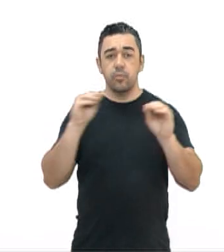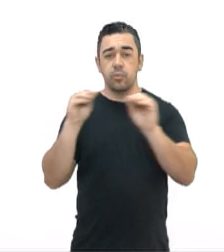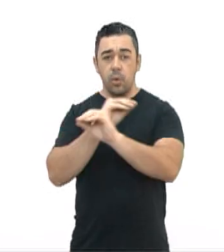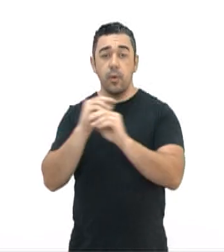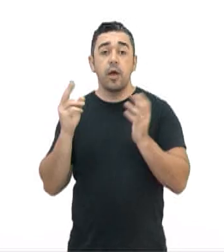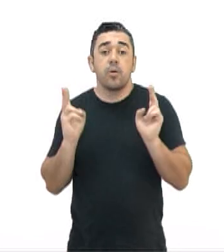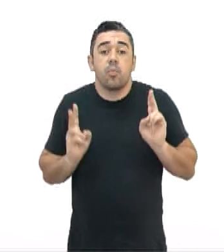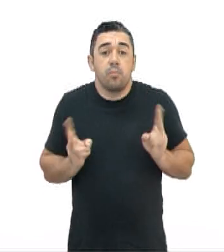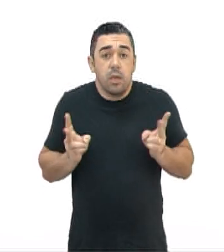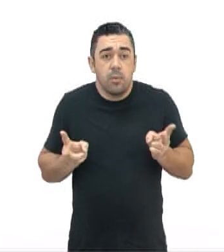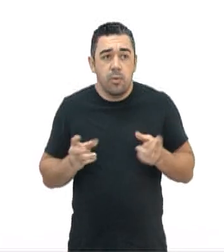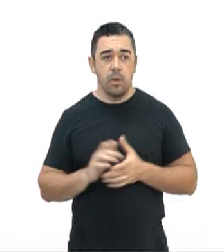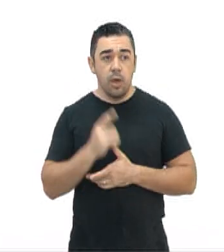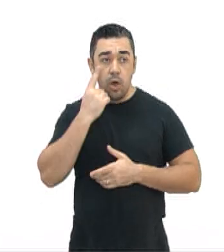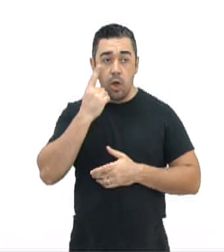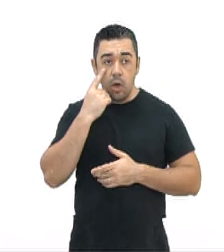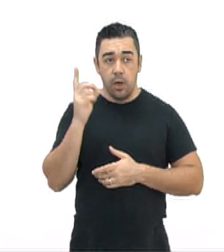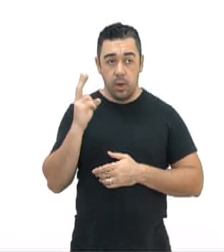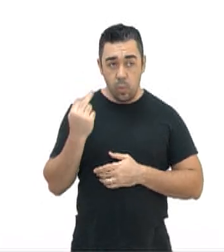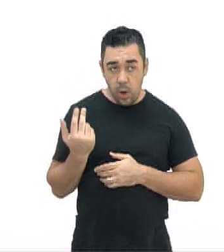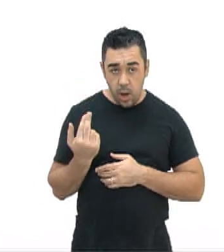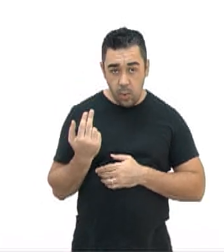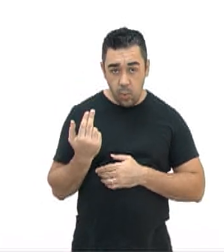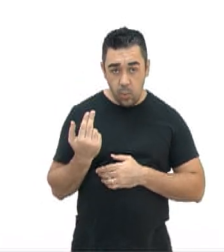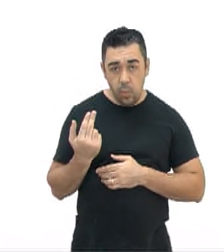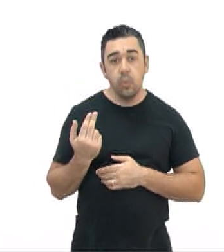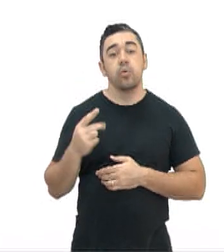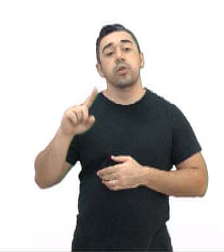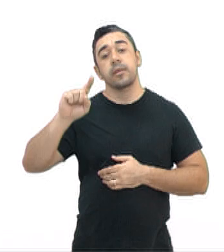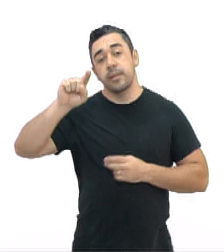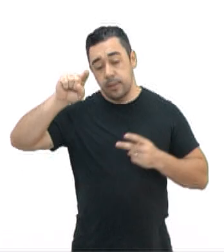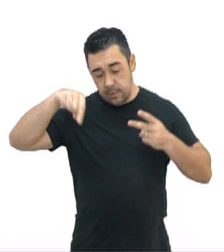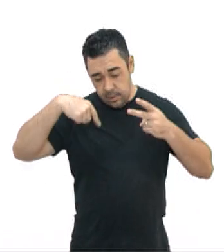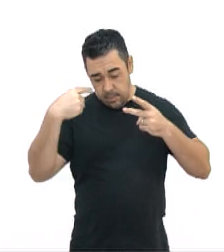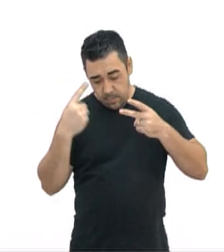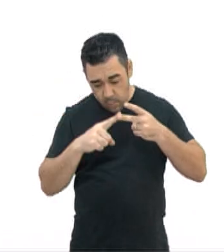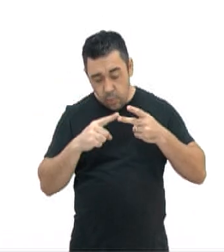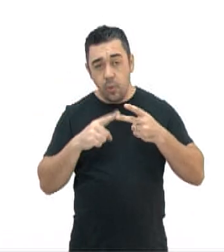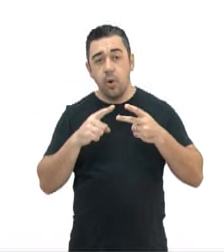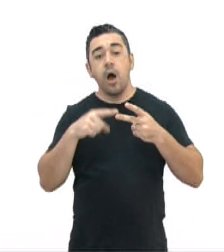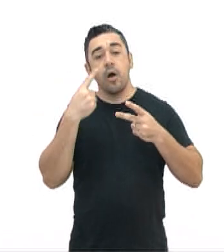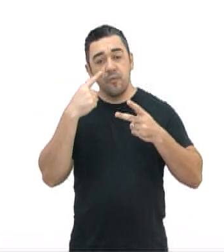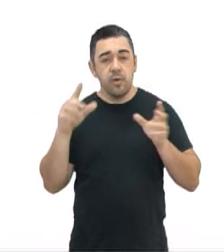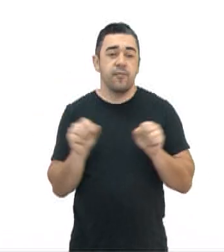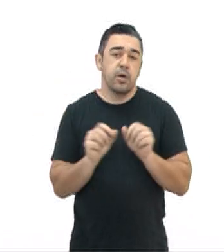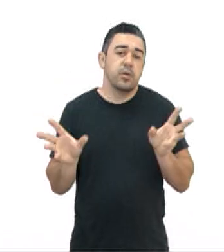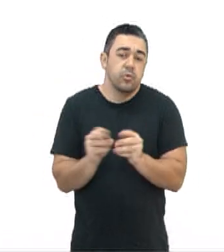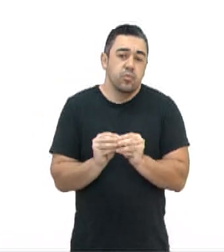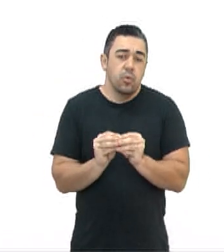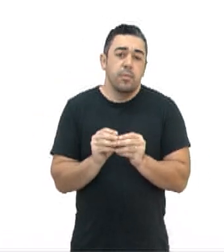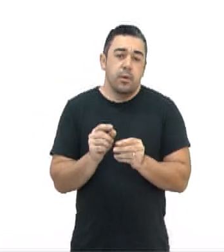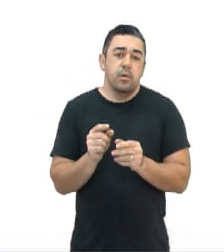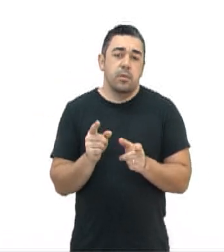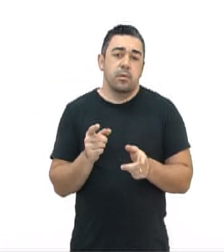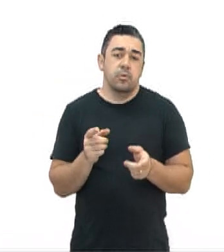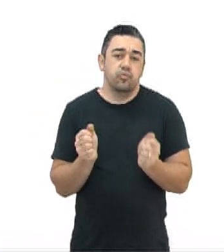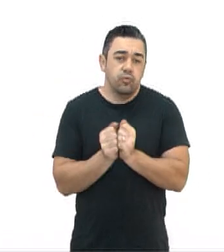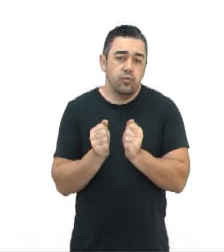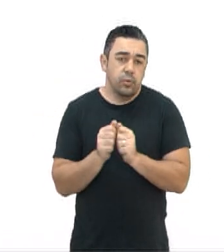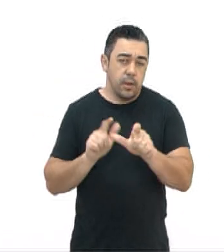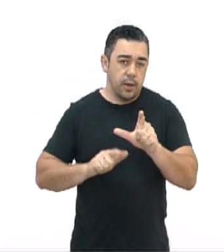olhar primeiro se eles são semelhantes. Depois, eu vou trabalhar a parte numérica, repetindo a parte